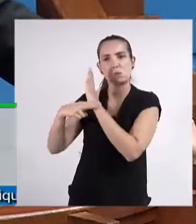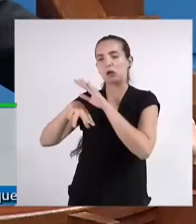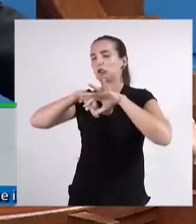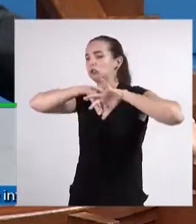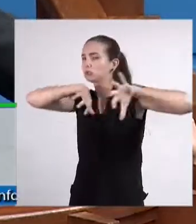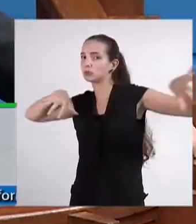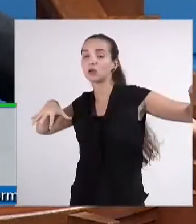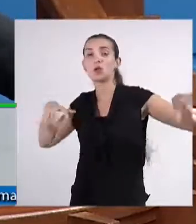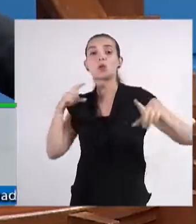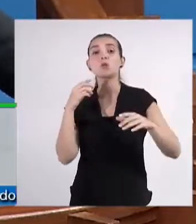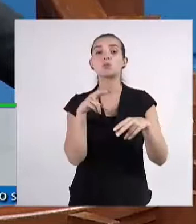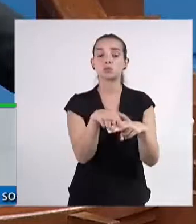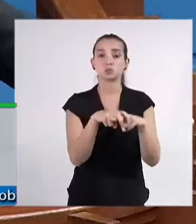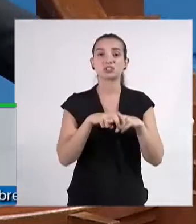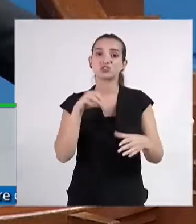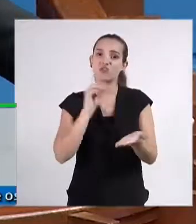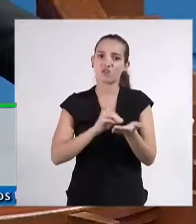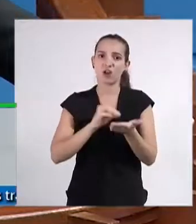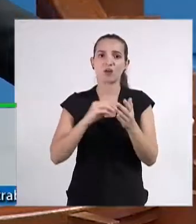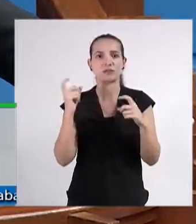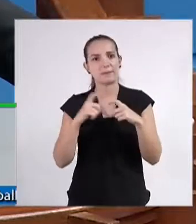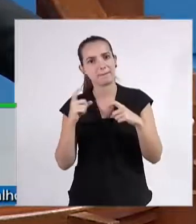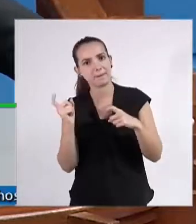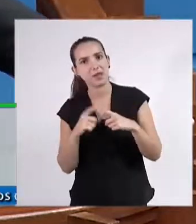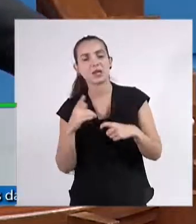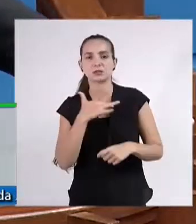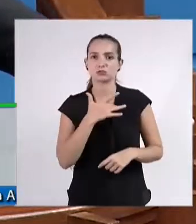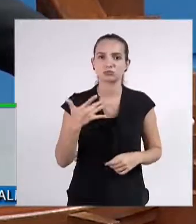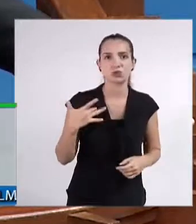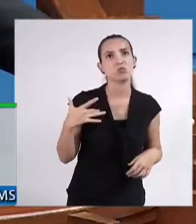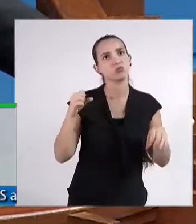de serviços públicos, estão muitas vezes